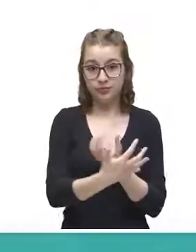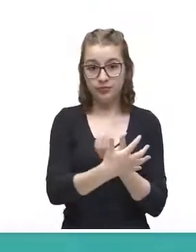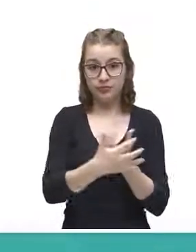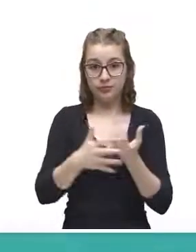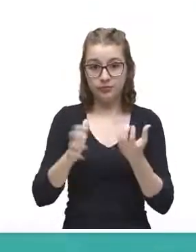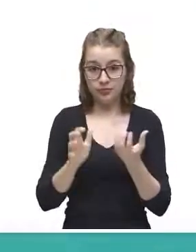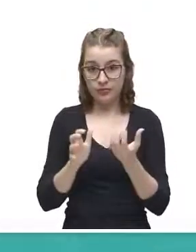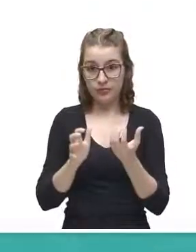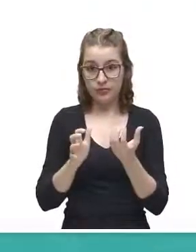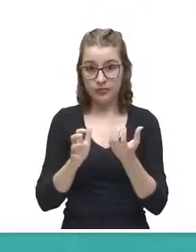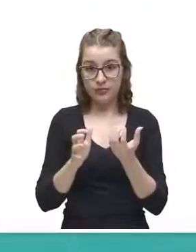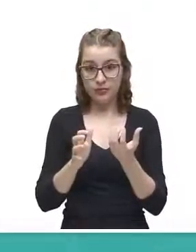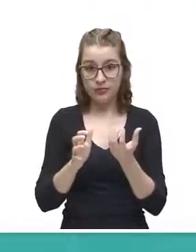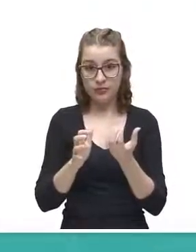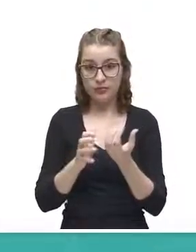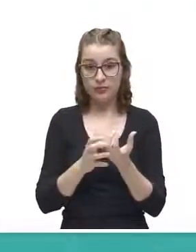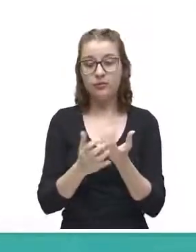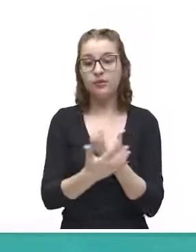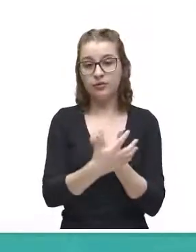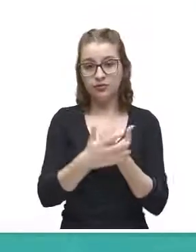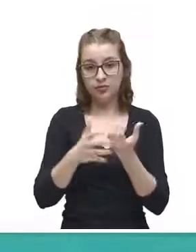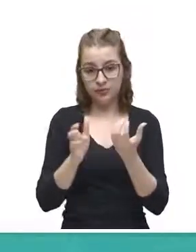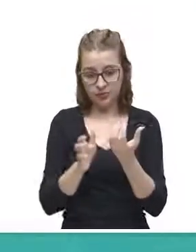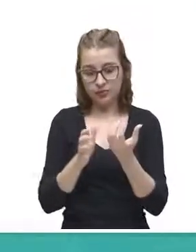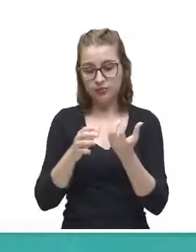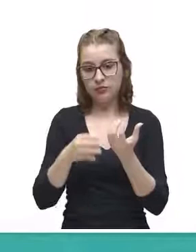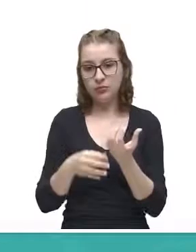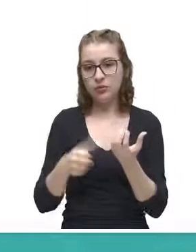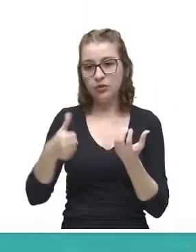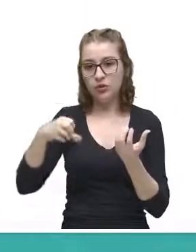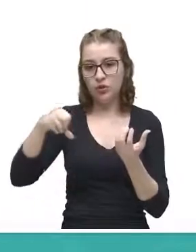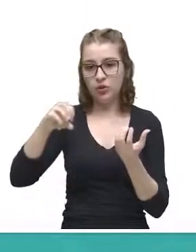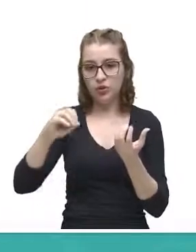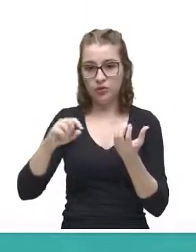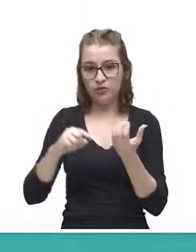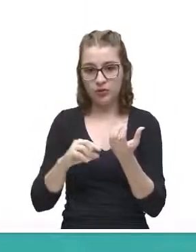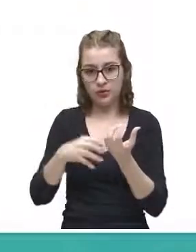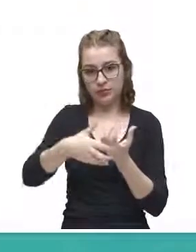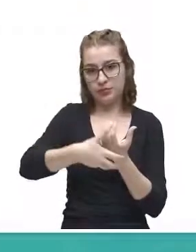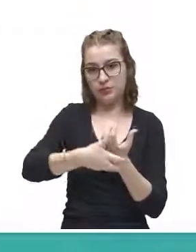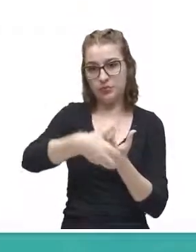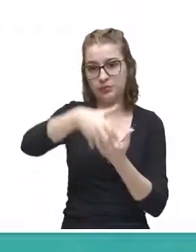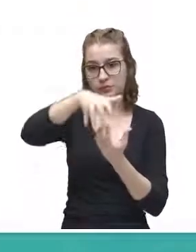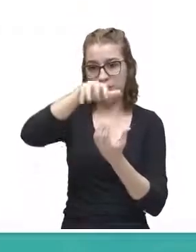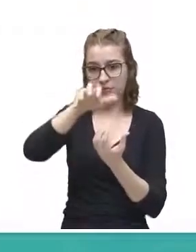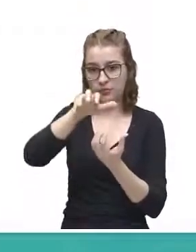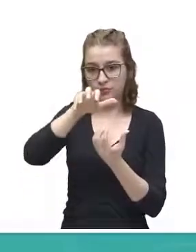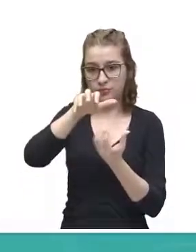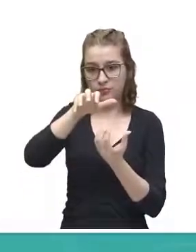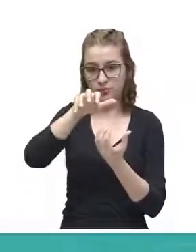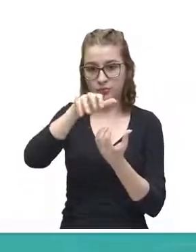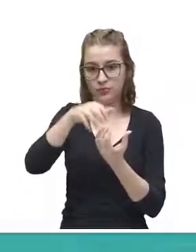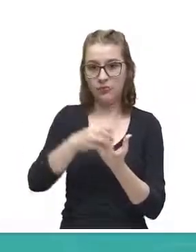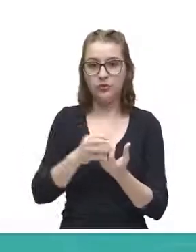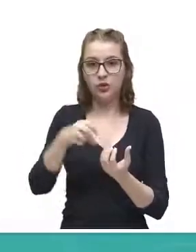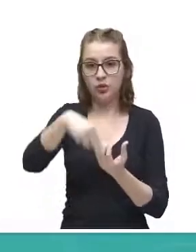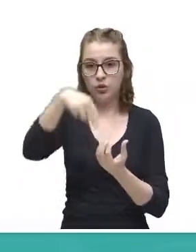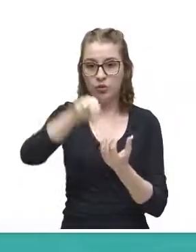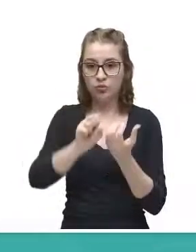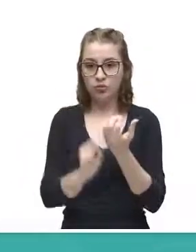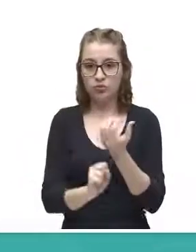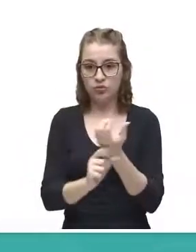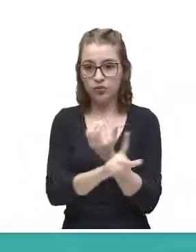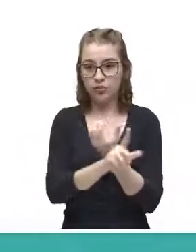zonas térmicas, né, que vai até 90 graus, hemisfério norte, 90 graus hemisfério sul, totalizando 180